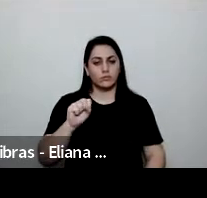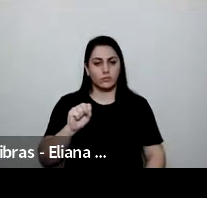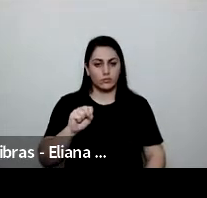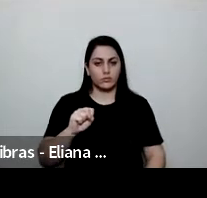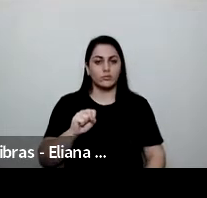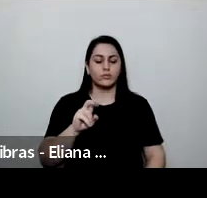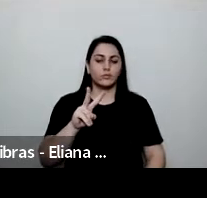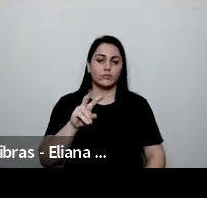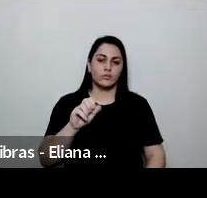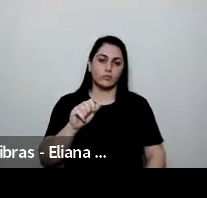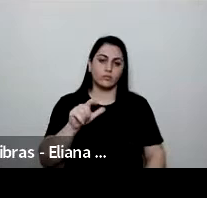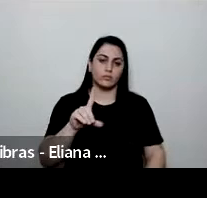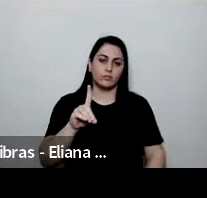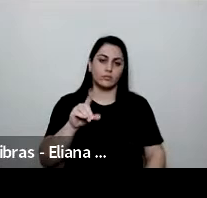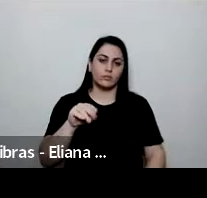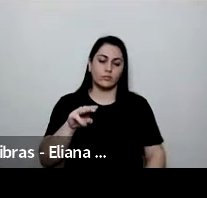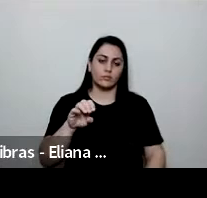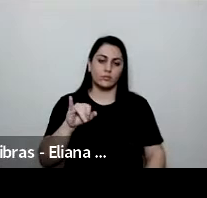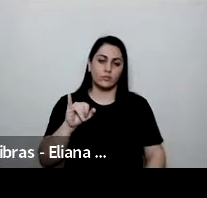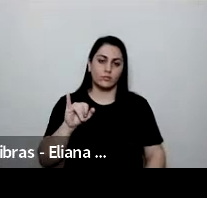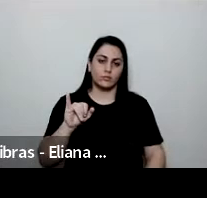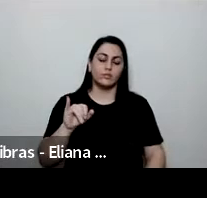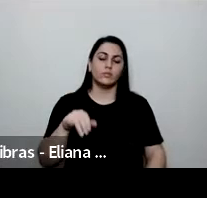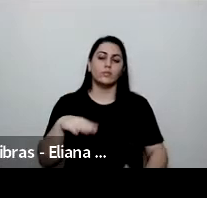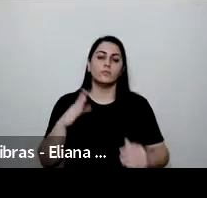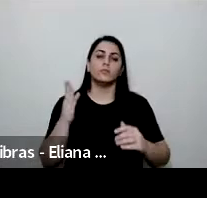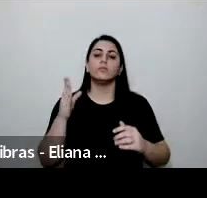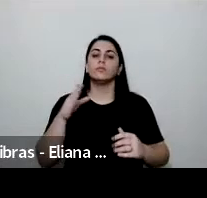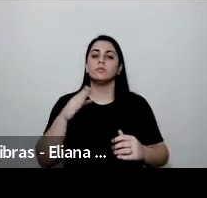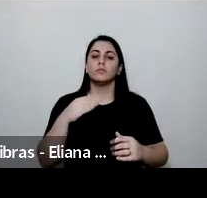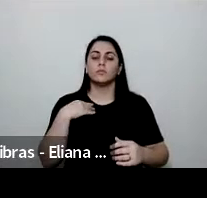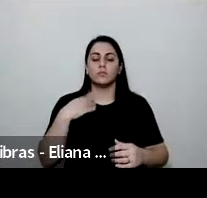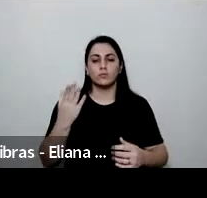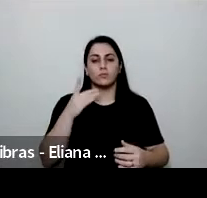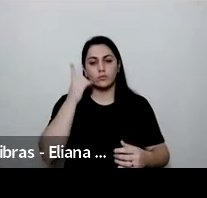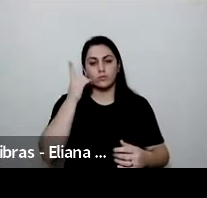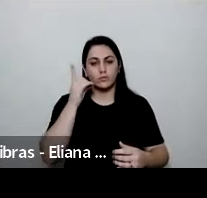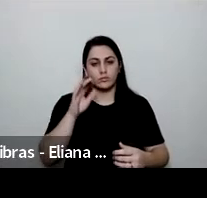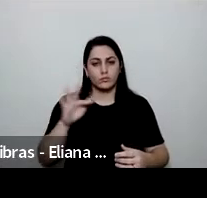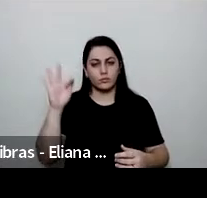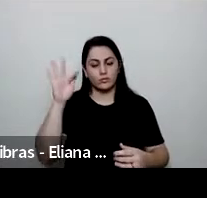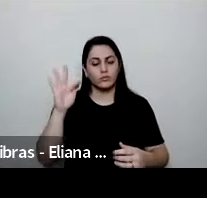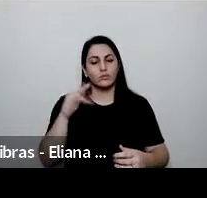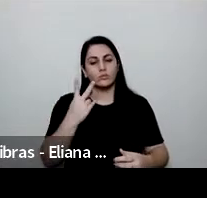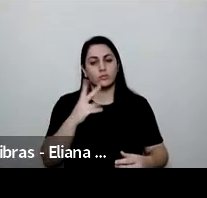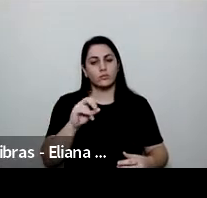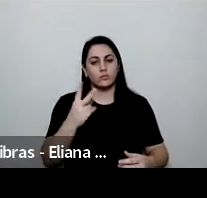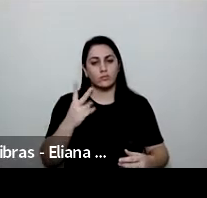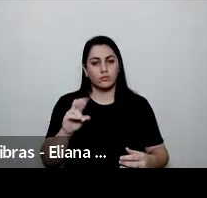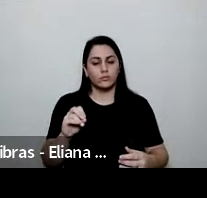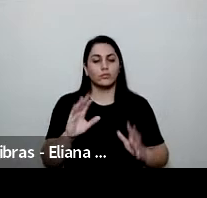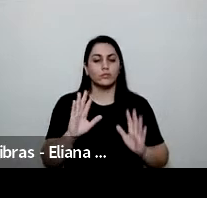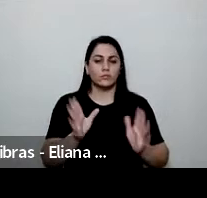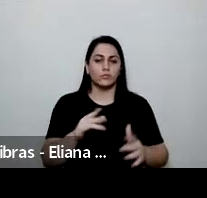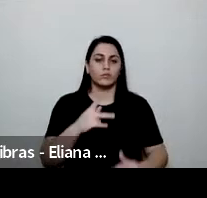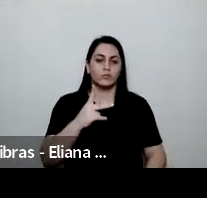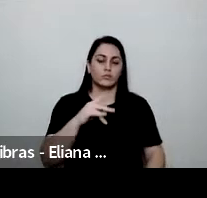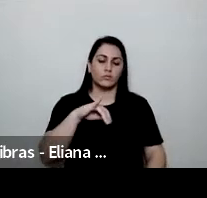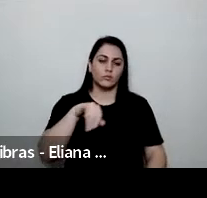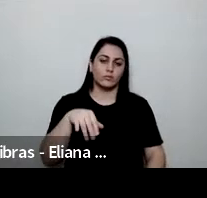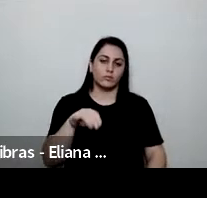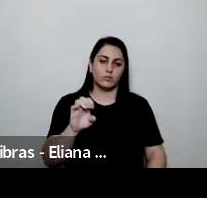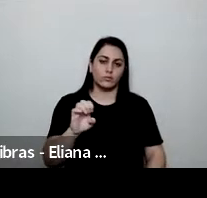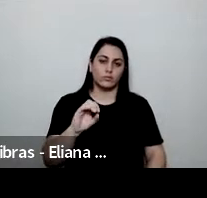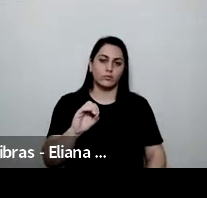Xavier não usou Carlos da federal uma delícia 2020 o requerimento foi acompanhado pelo pão ralado Trap pje07